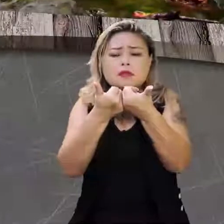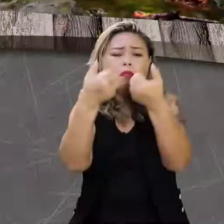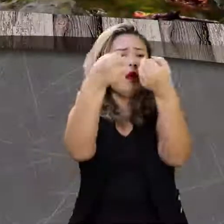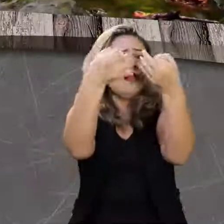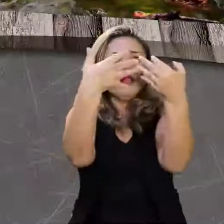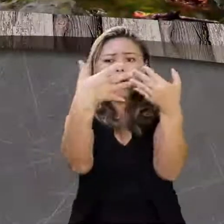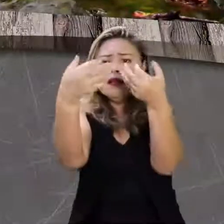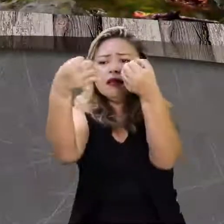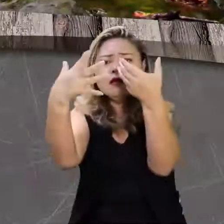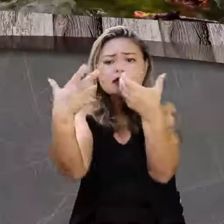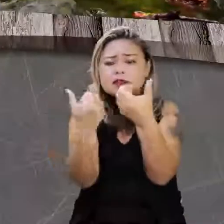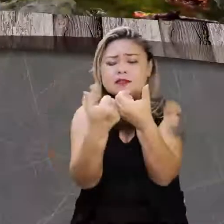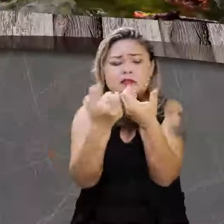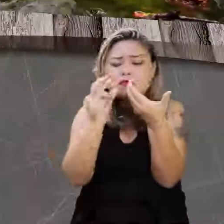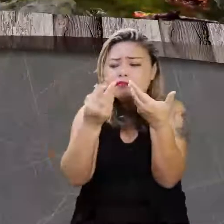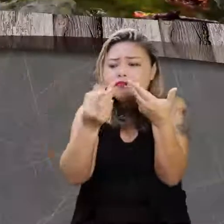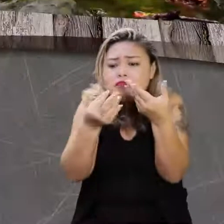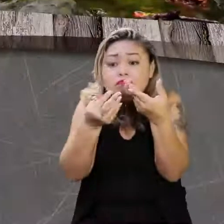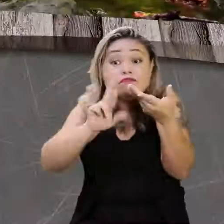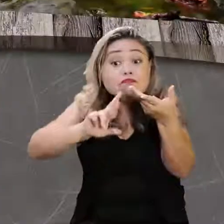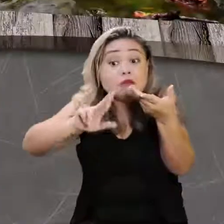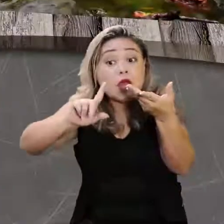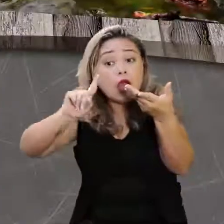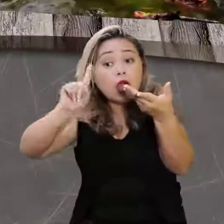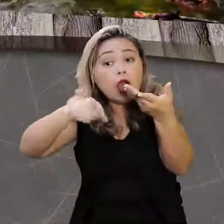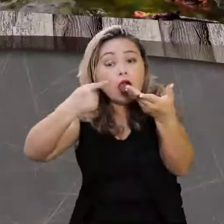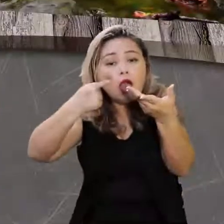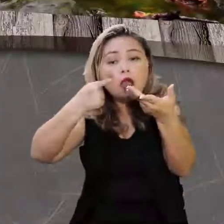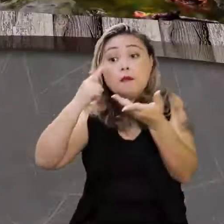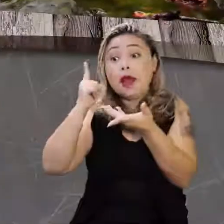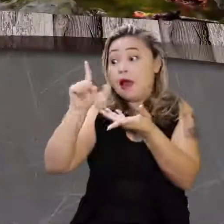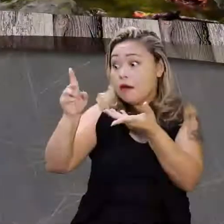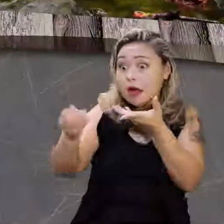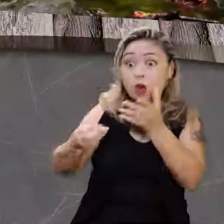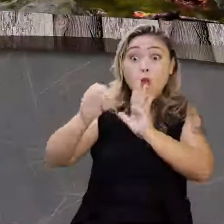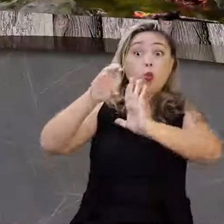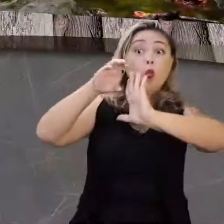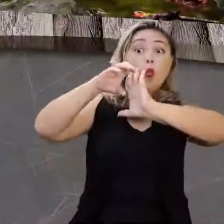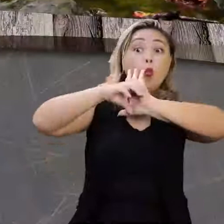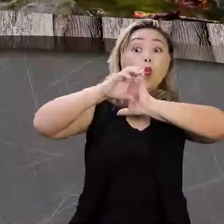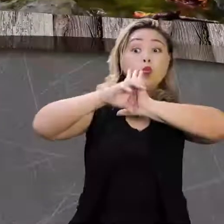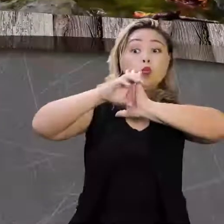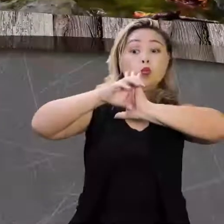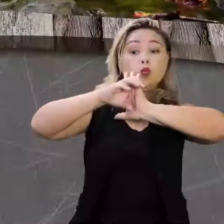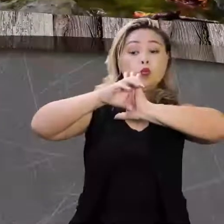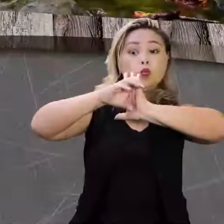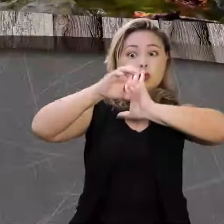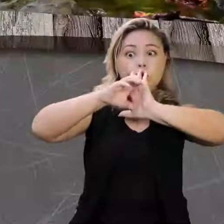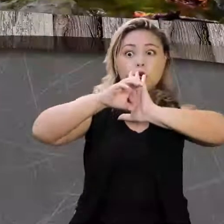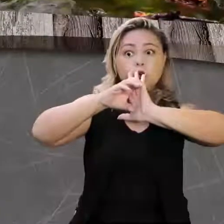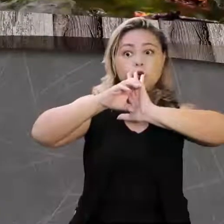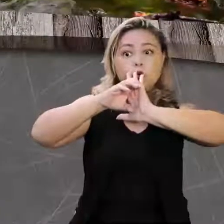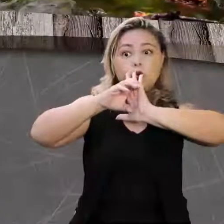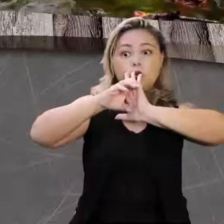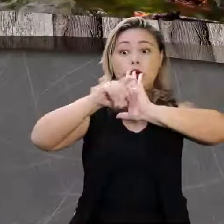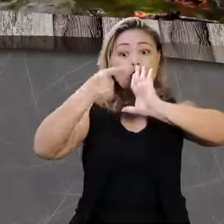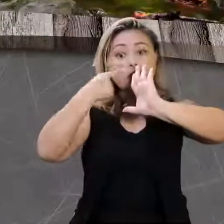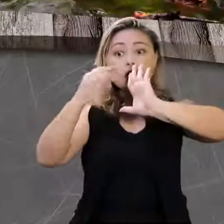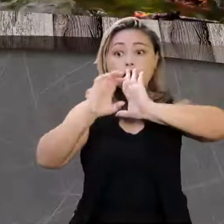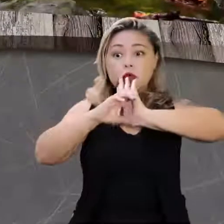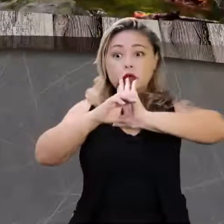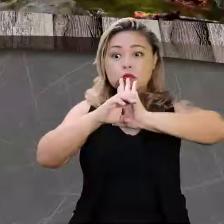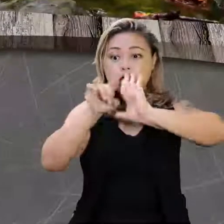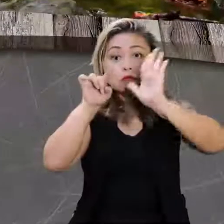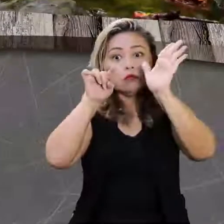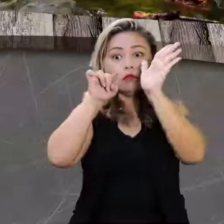Para você diferenciar, dá um pouquinho de trabalho, mas pega o conceito e aí, quando aparecer esse conceito